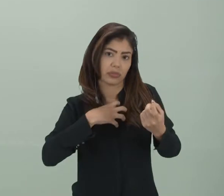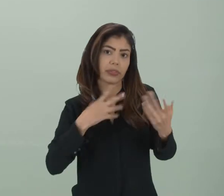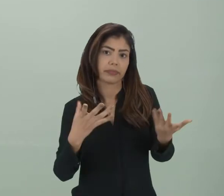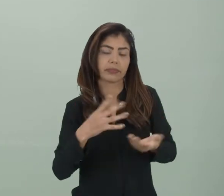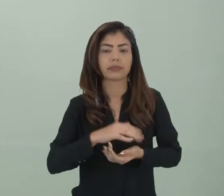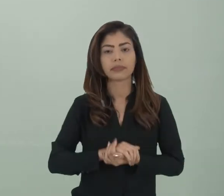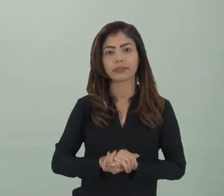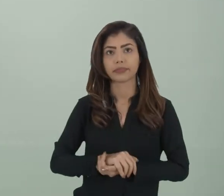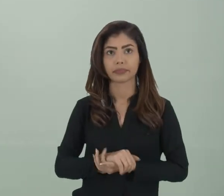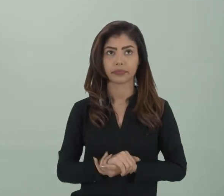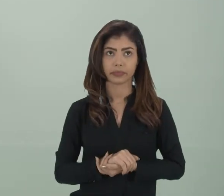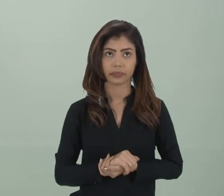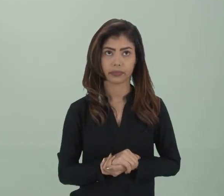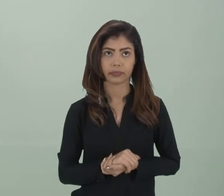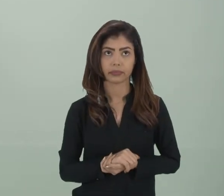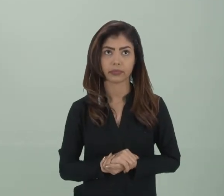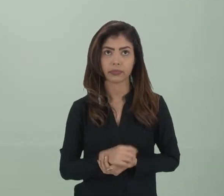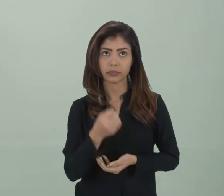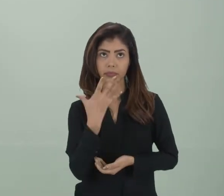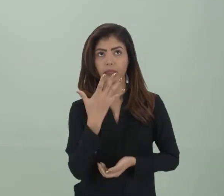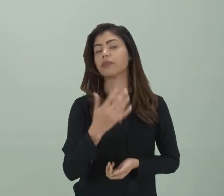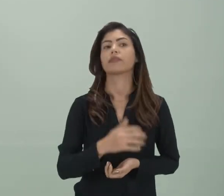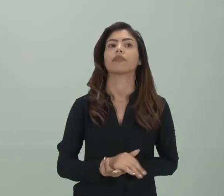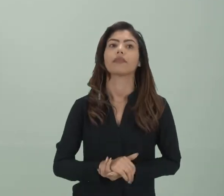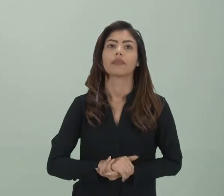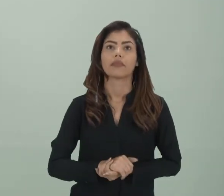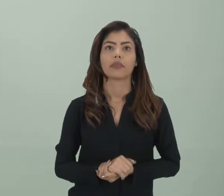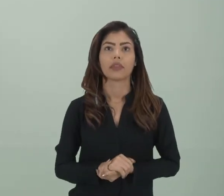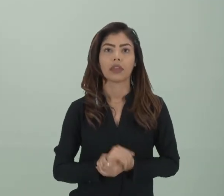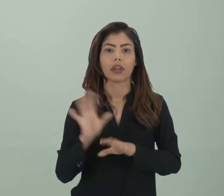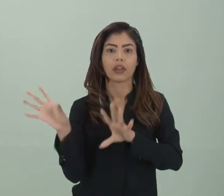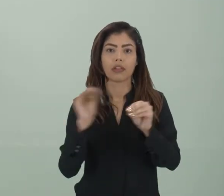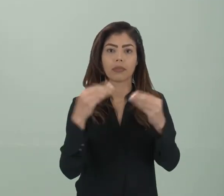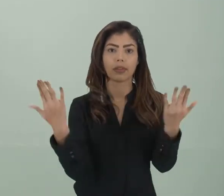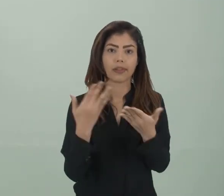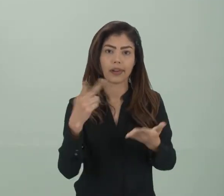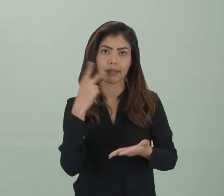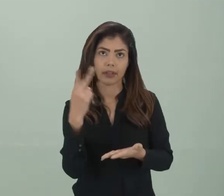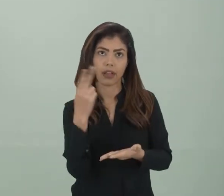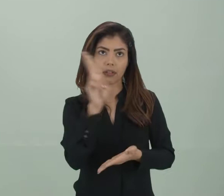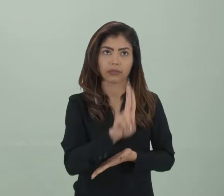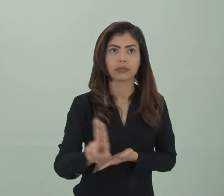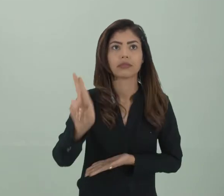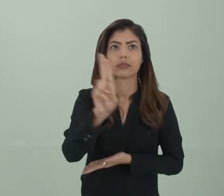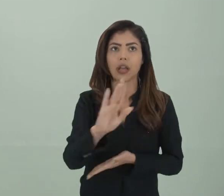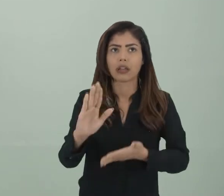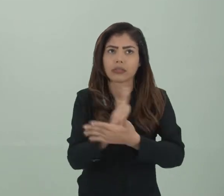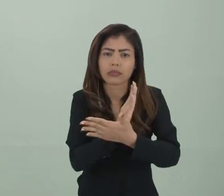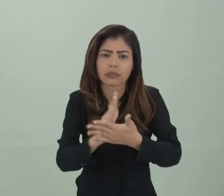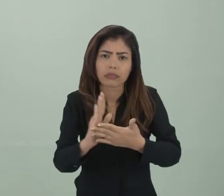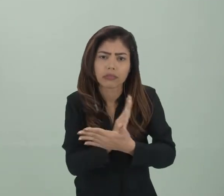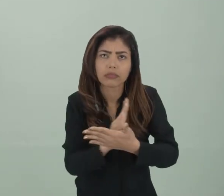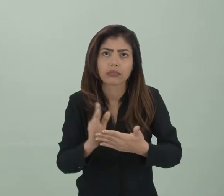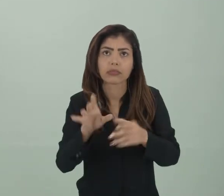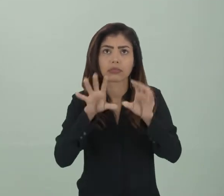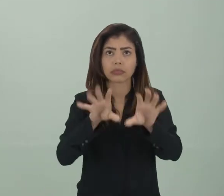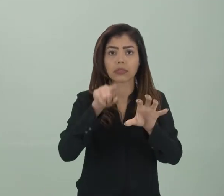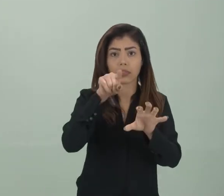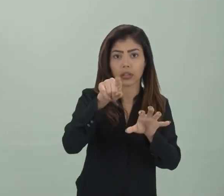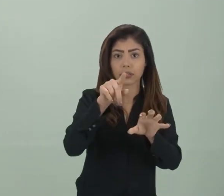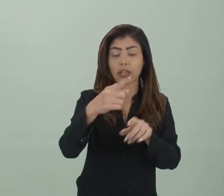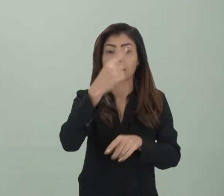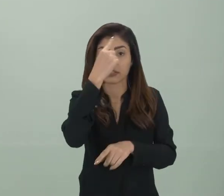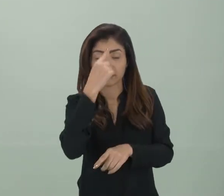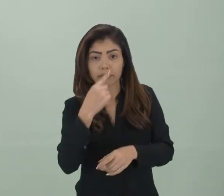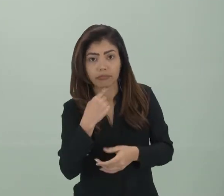sentimentos. Bom, nós vamos falar agora sobre a utilização de alguns dessas